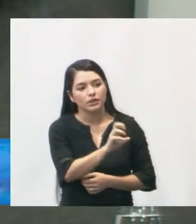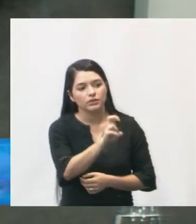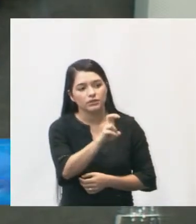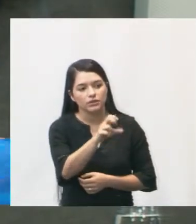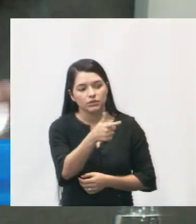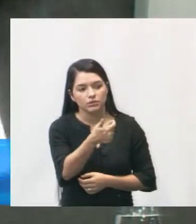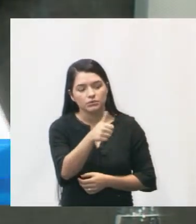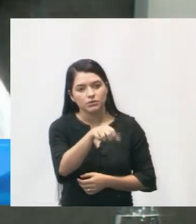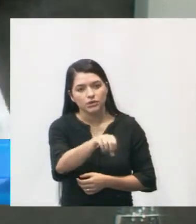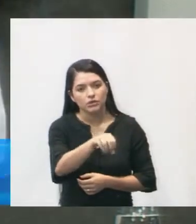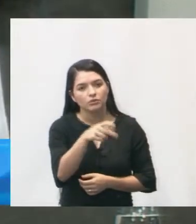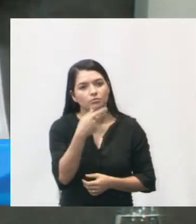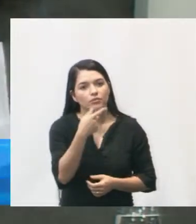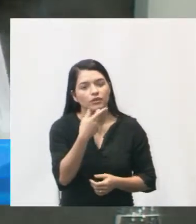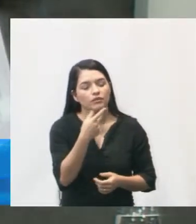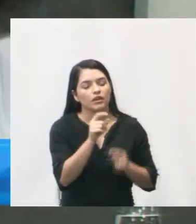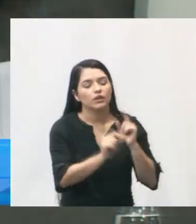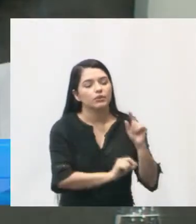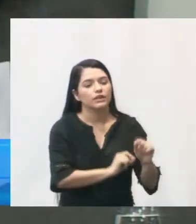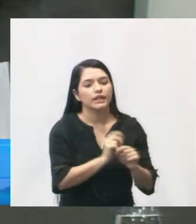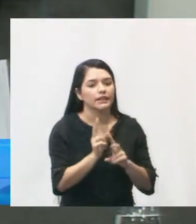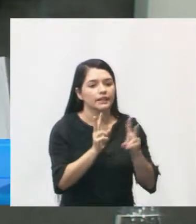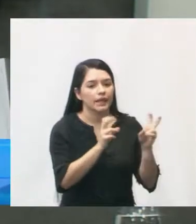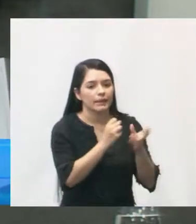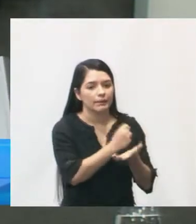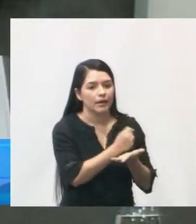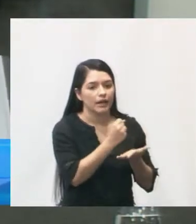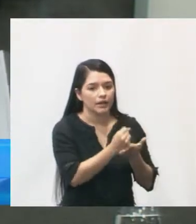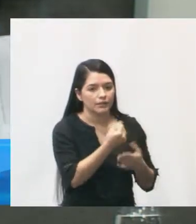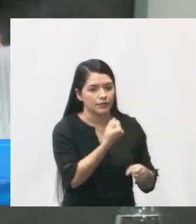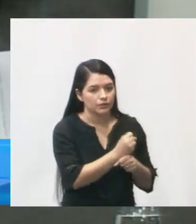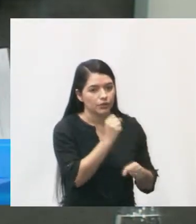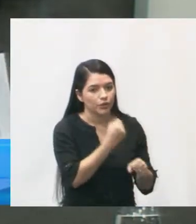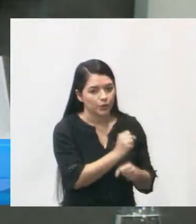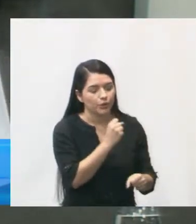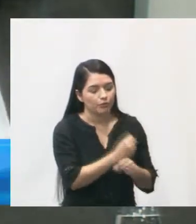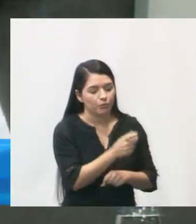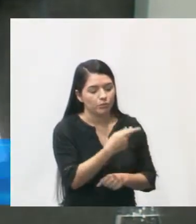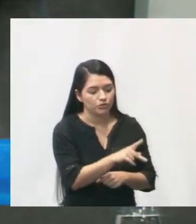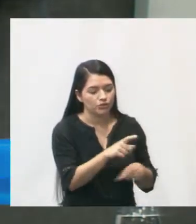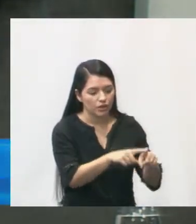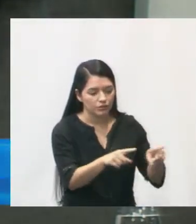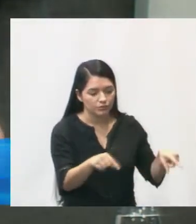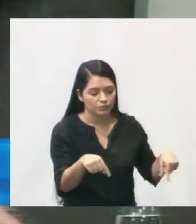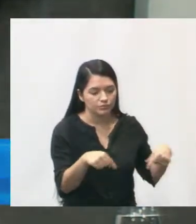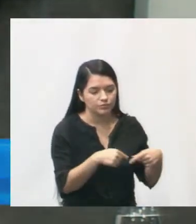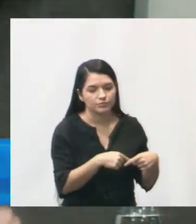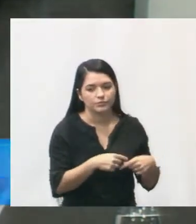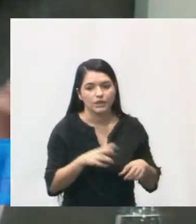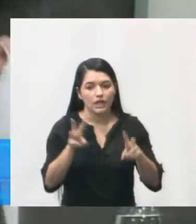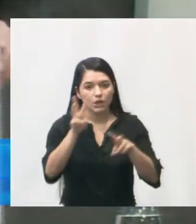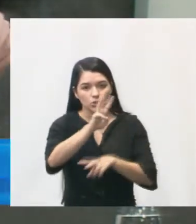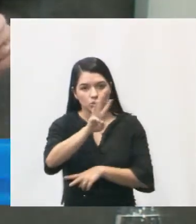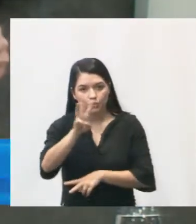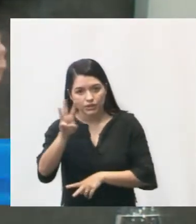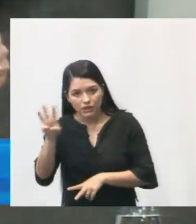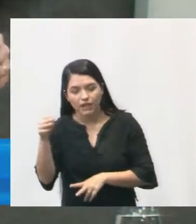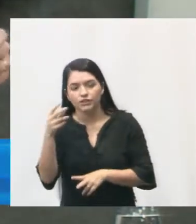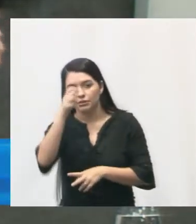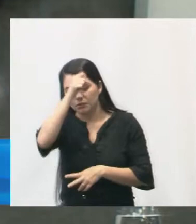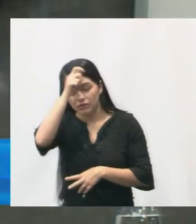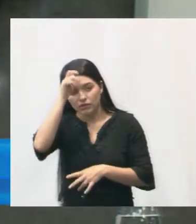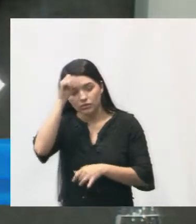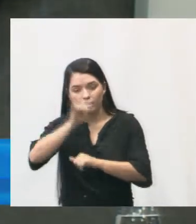05-2019 para a reforma do Campo Lolão, que não foi homologada ainda. Pelo menos a informação do site da Transparência da Prefeitura, e aqui está a